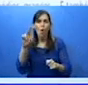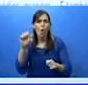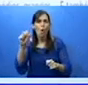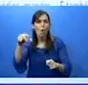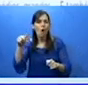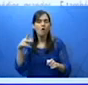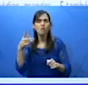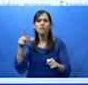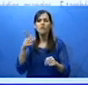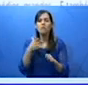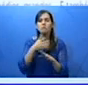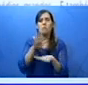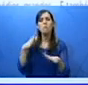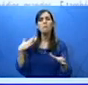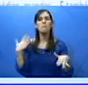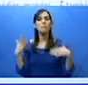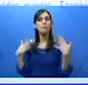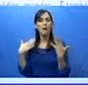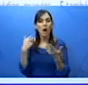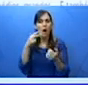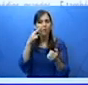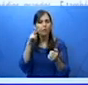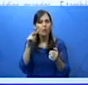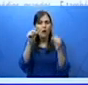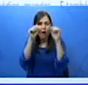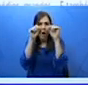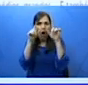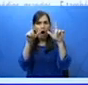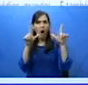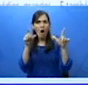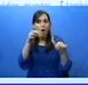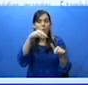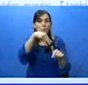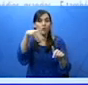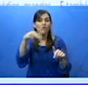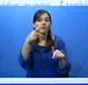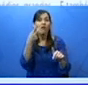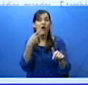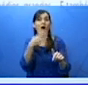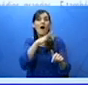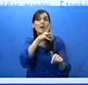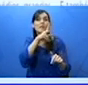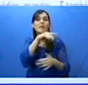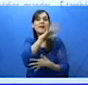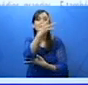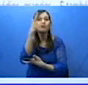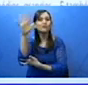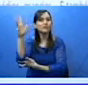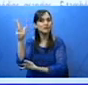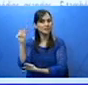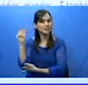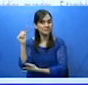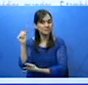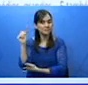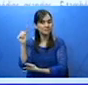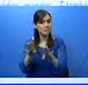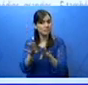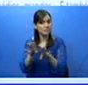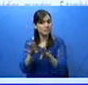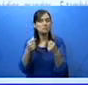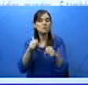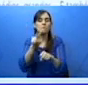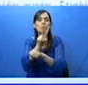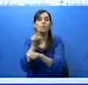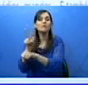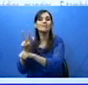ouviram atentamente os monitores falarem sobre os animais silvestres e a importância da preservação das espécies